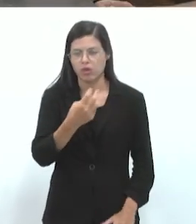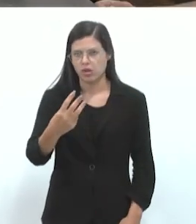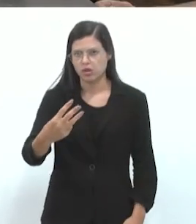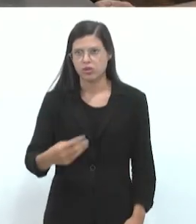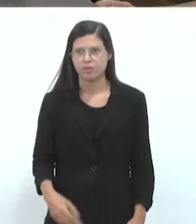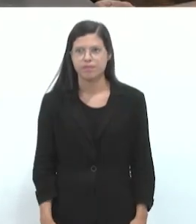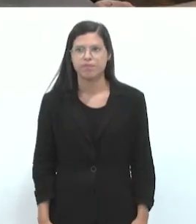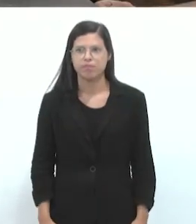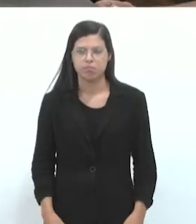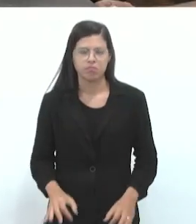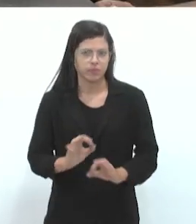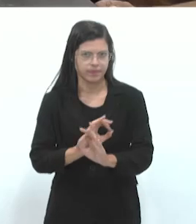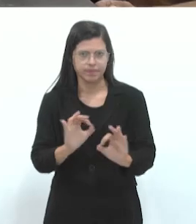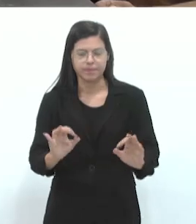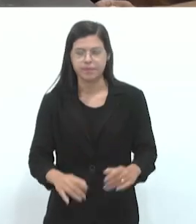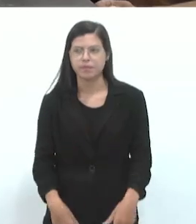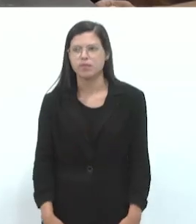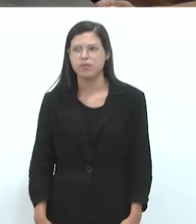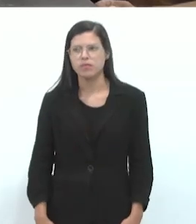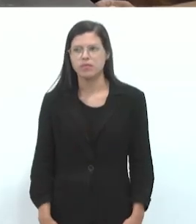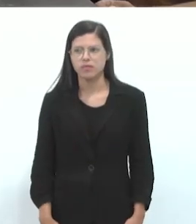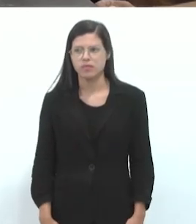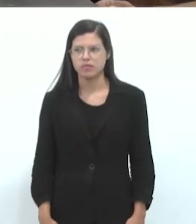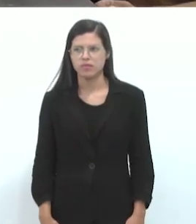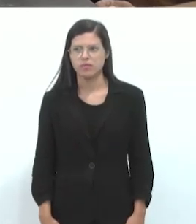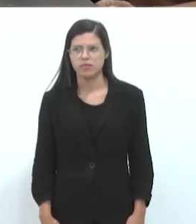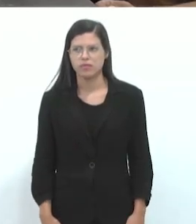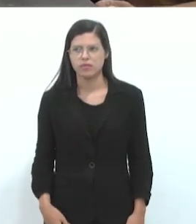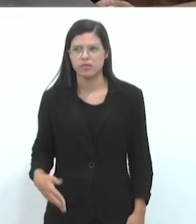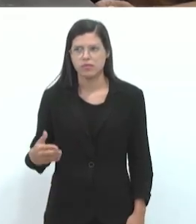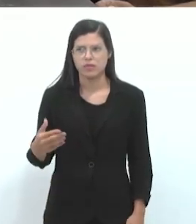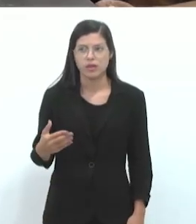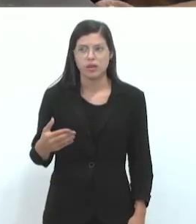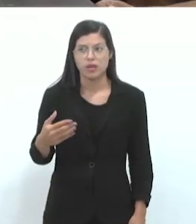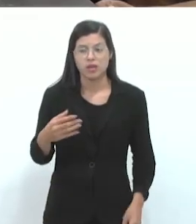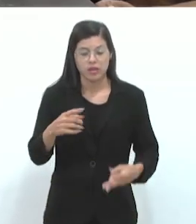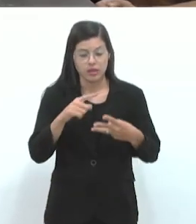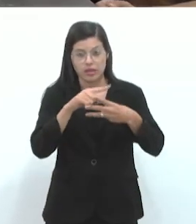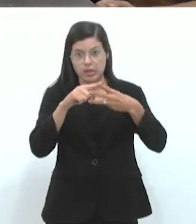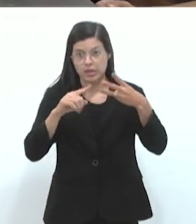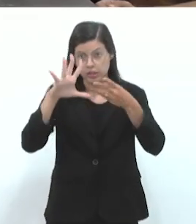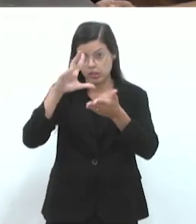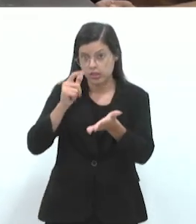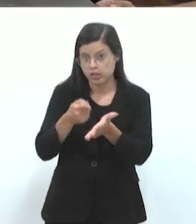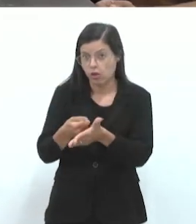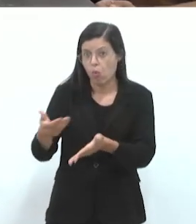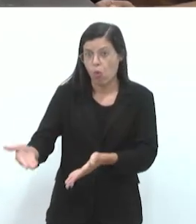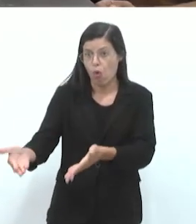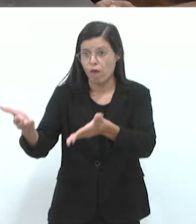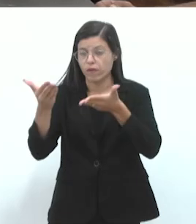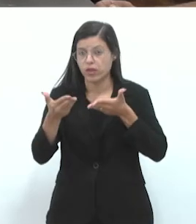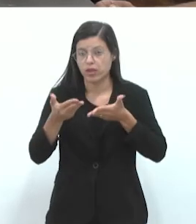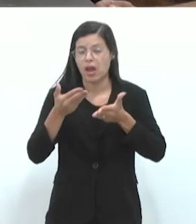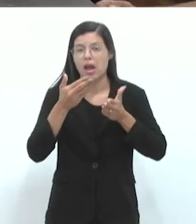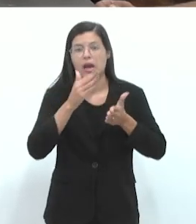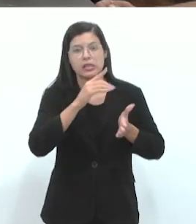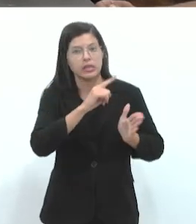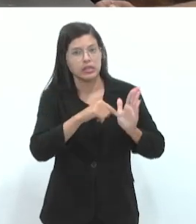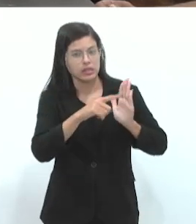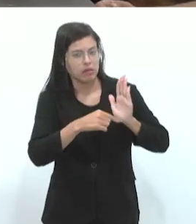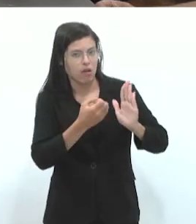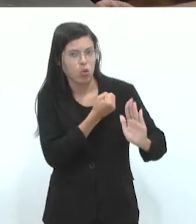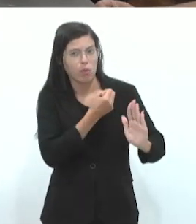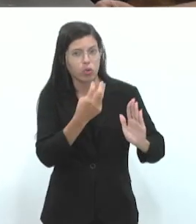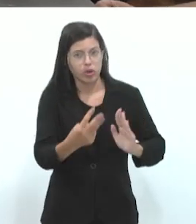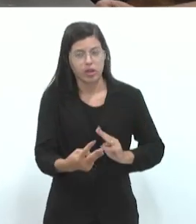Então, deputado, Entendo que são 3 decisões: convidar, sustar o 3 e